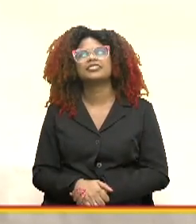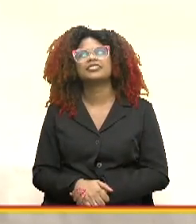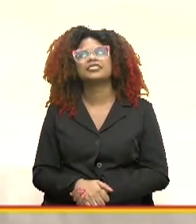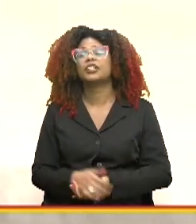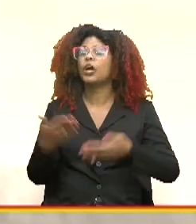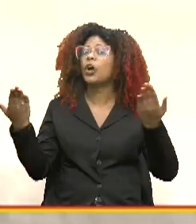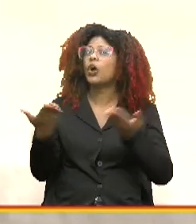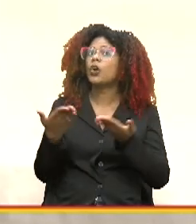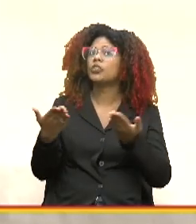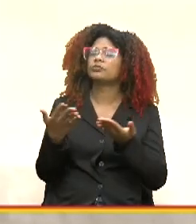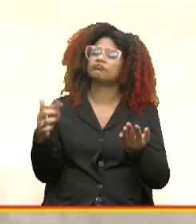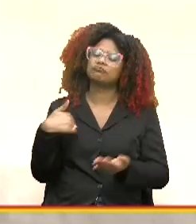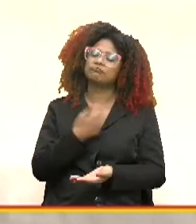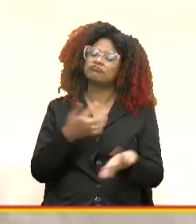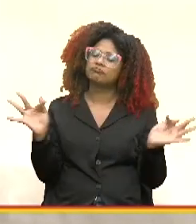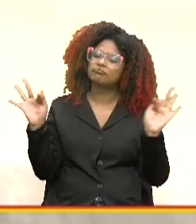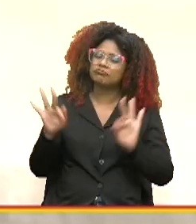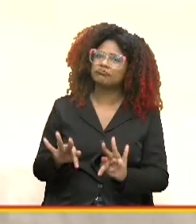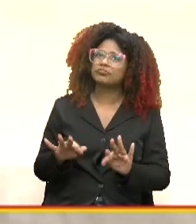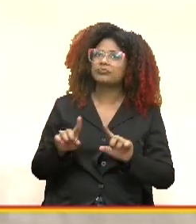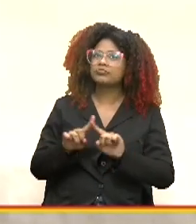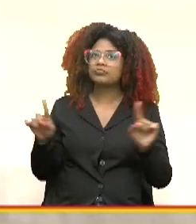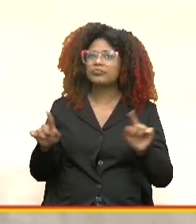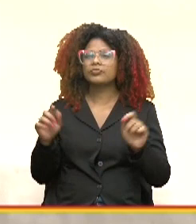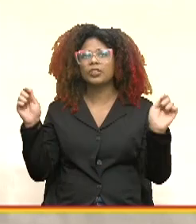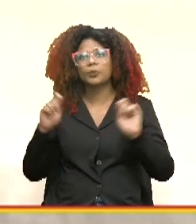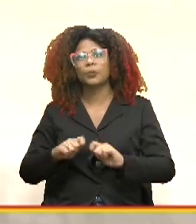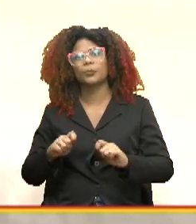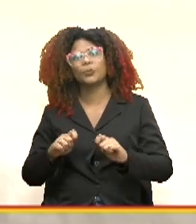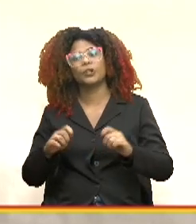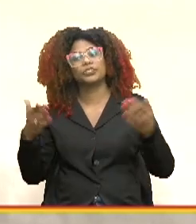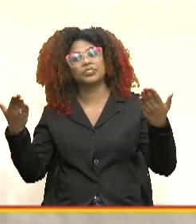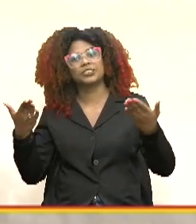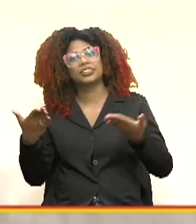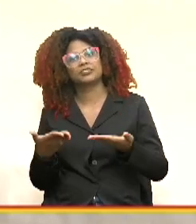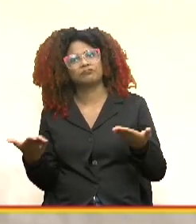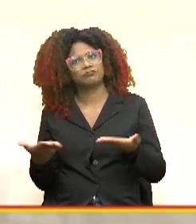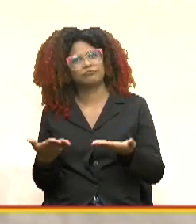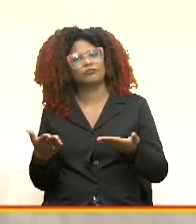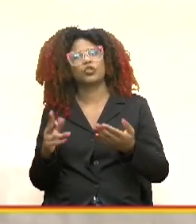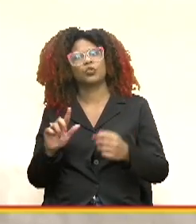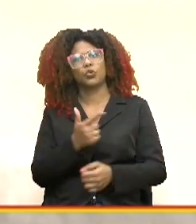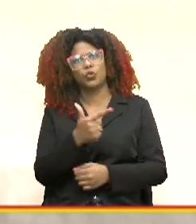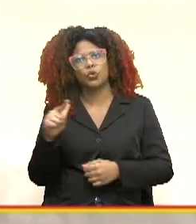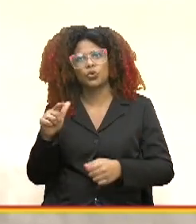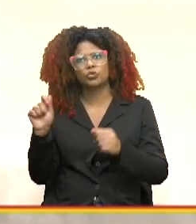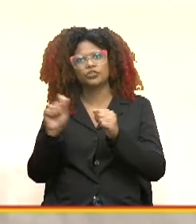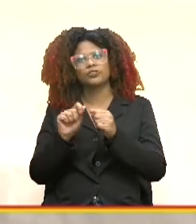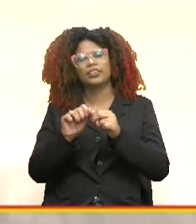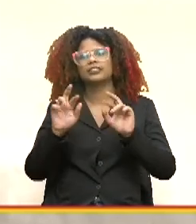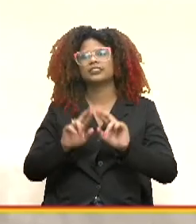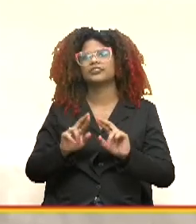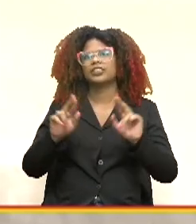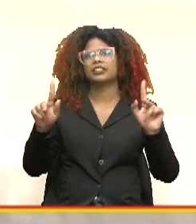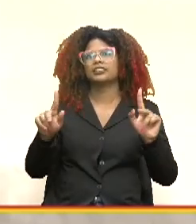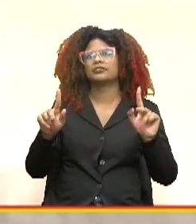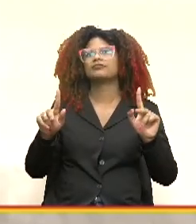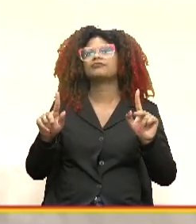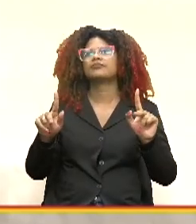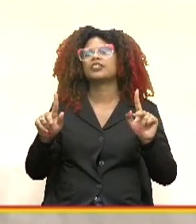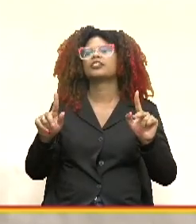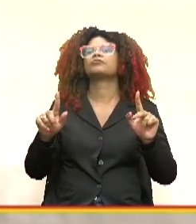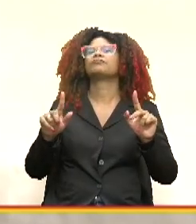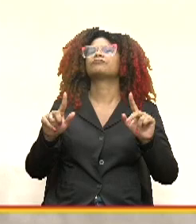e hoje a gente fica por aqui mas você pode rever esta e outras edições do Faça a diferença no canal